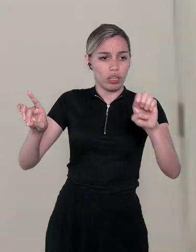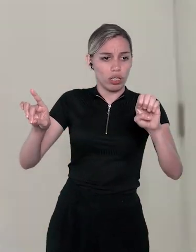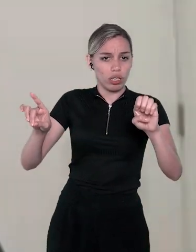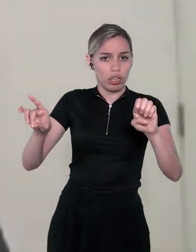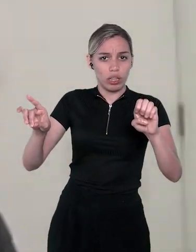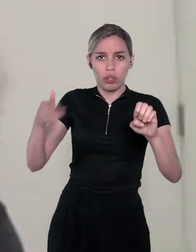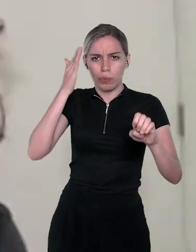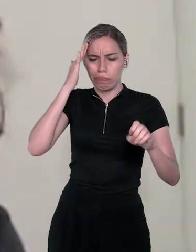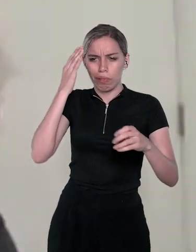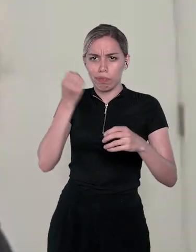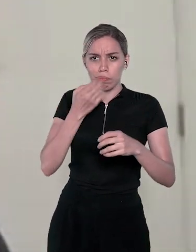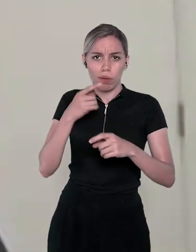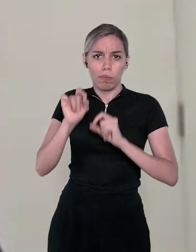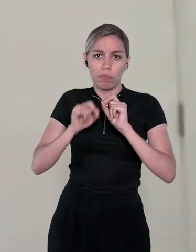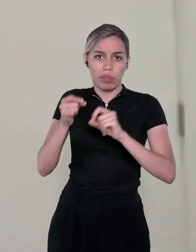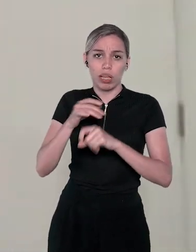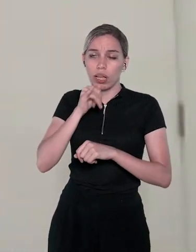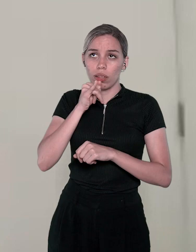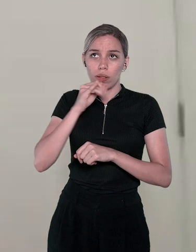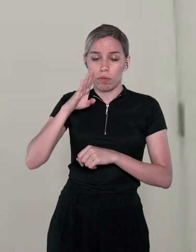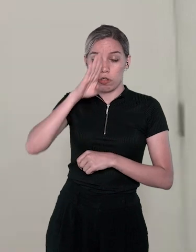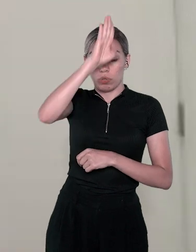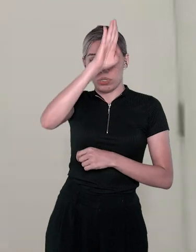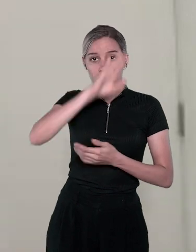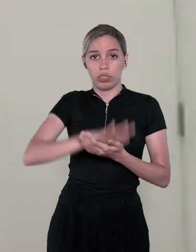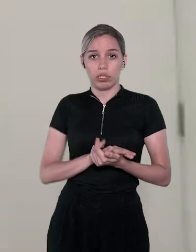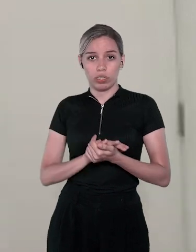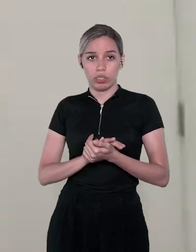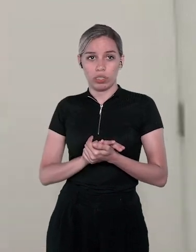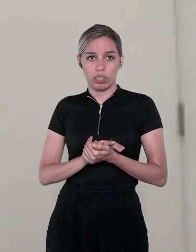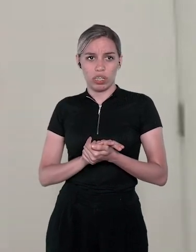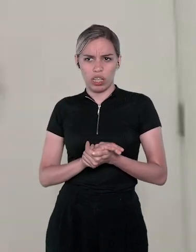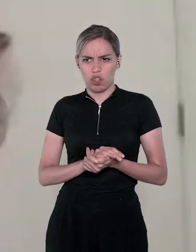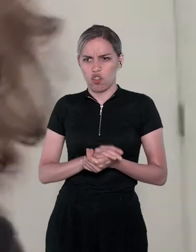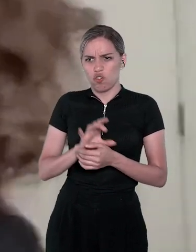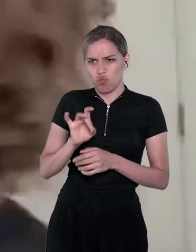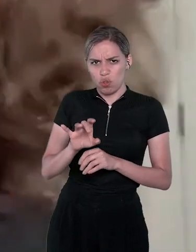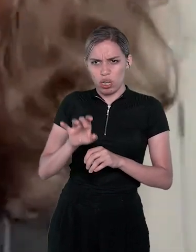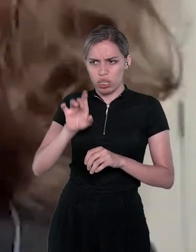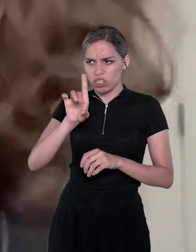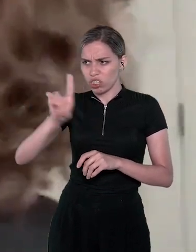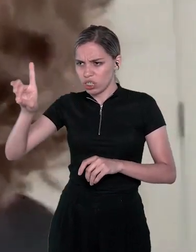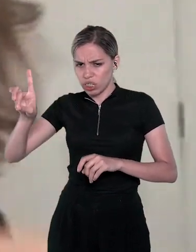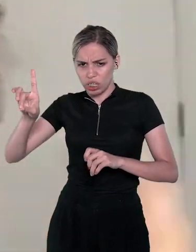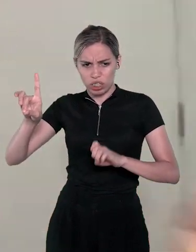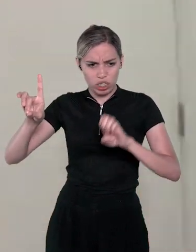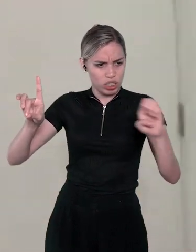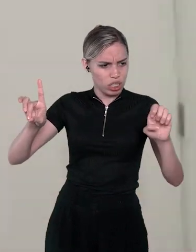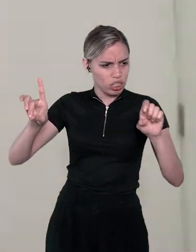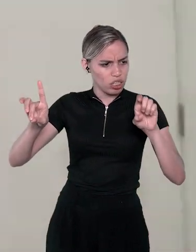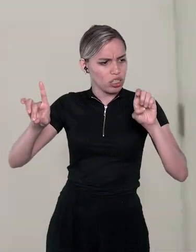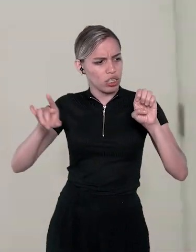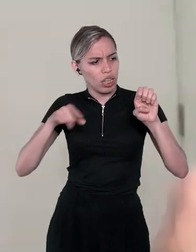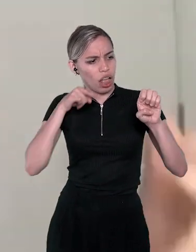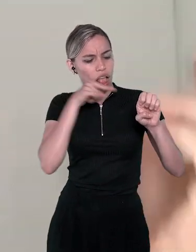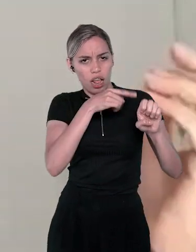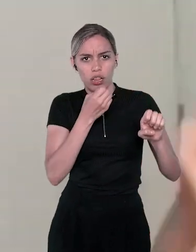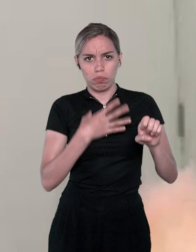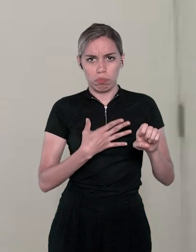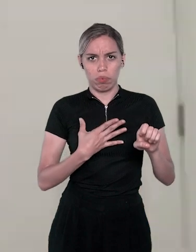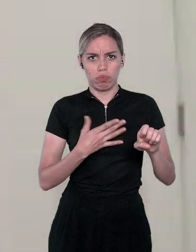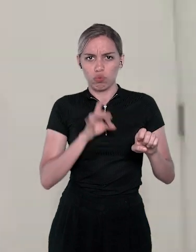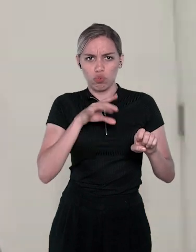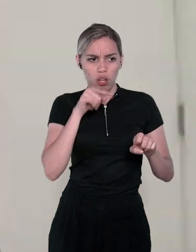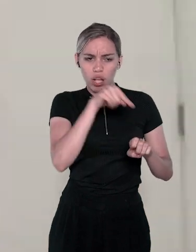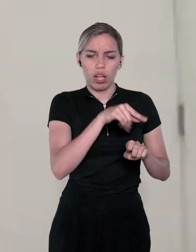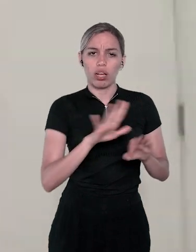não entende o que é mundo contemporâneo. Então, não é só a esquerda que errou, o mundo errou, e esse